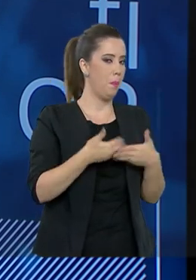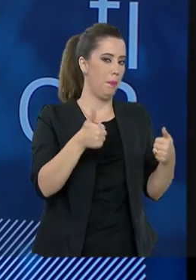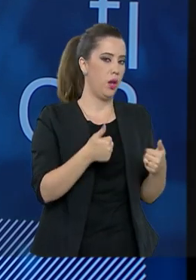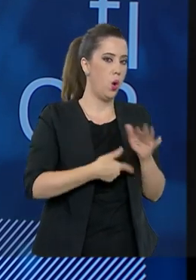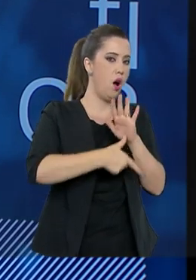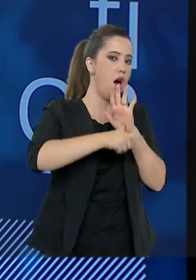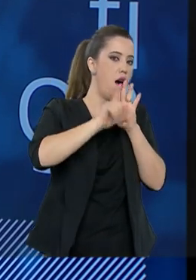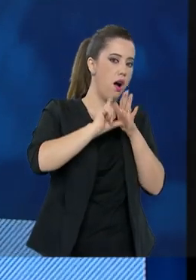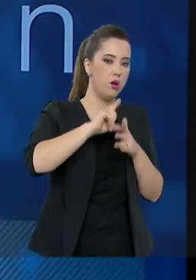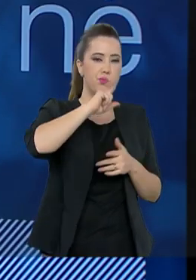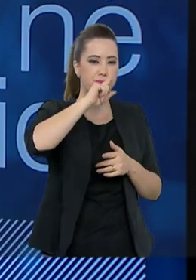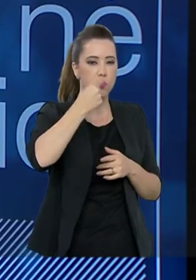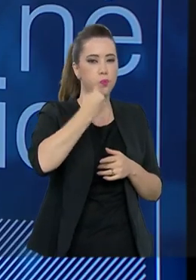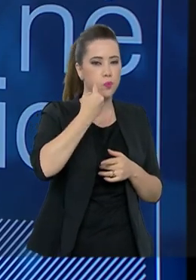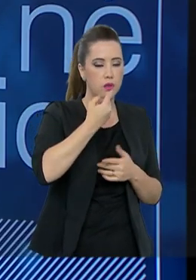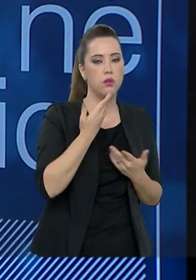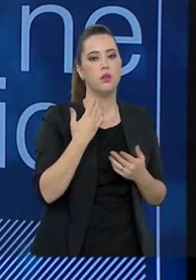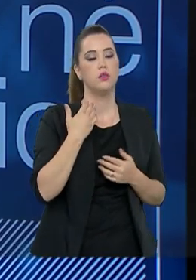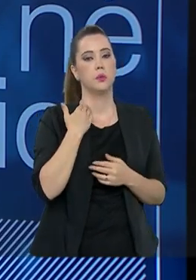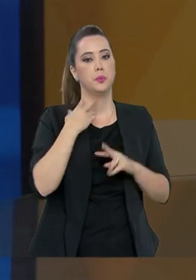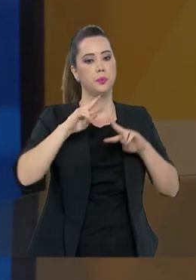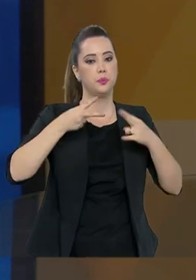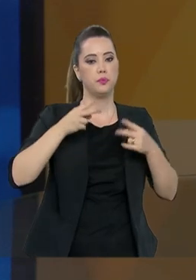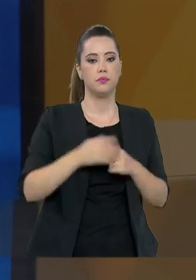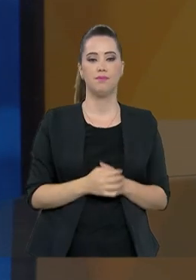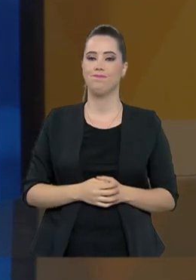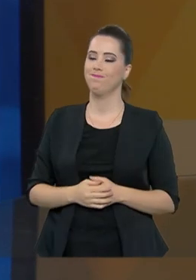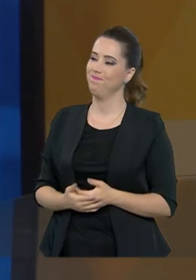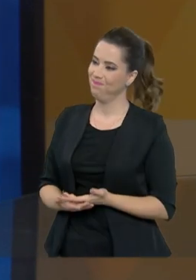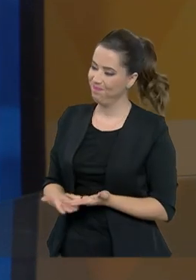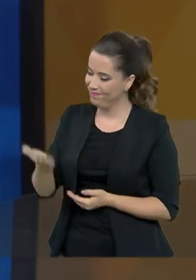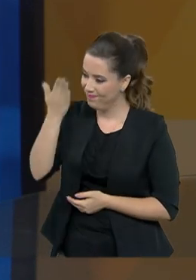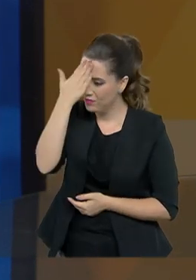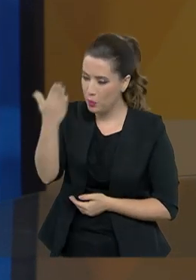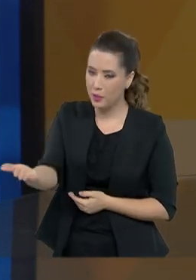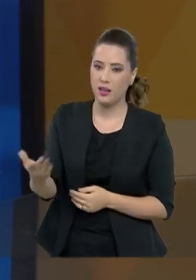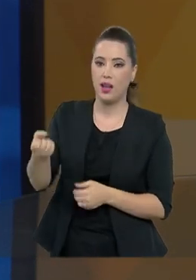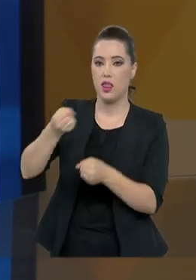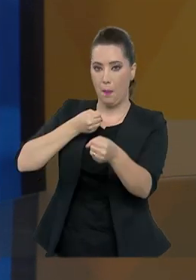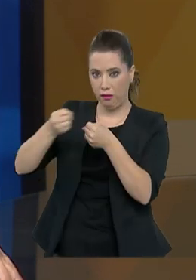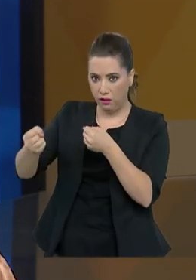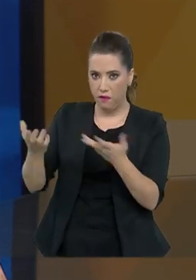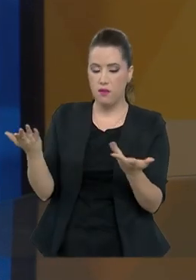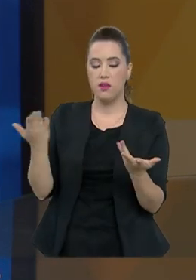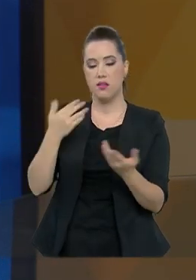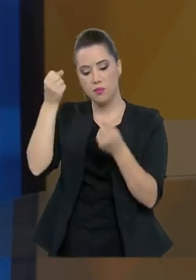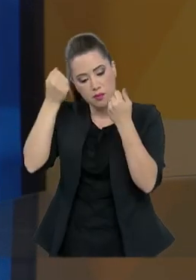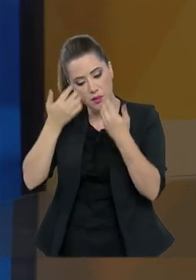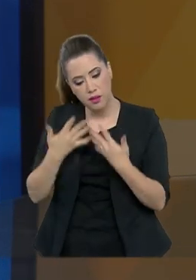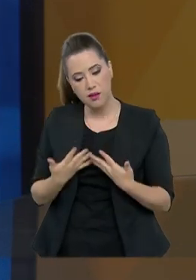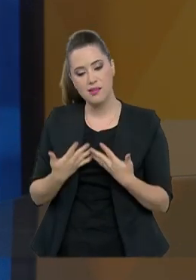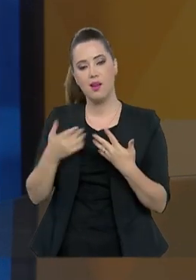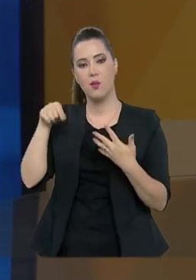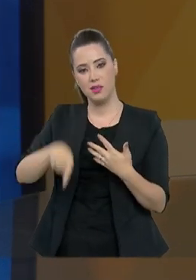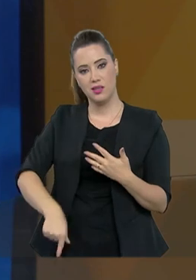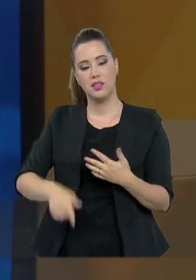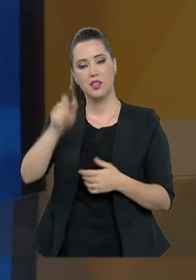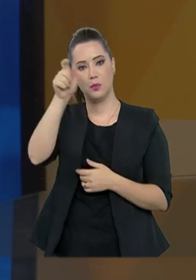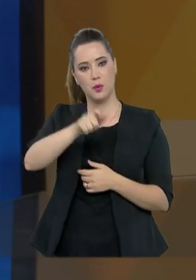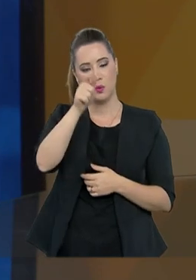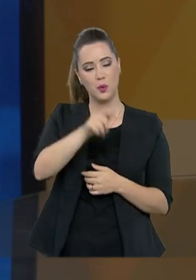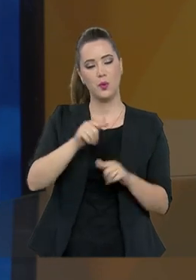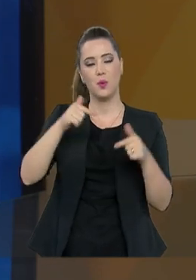DNA da pessoa for coletado, melhor. Muito obrigado pela entrevista, pelos esclarecimentos aqui aos telespectadores